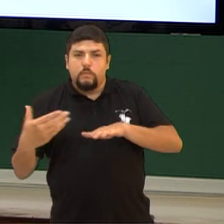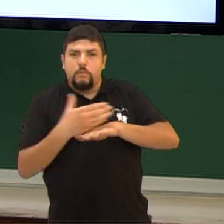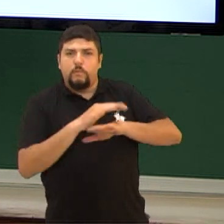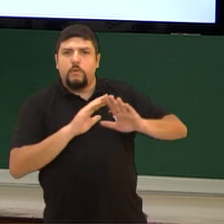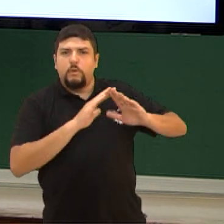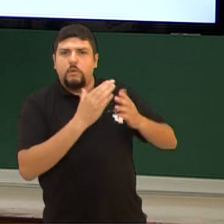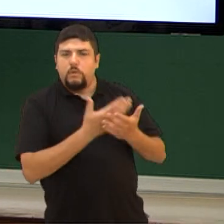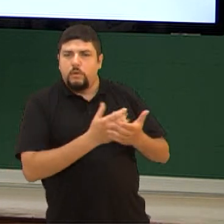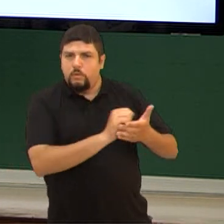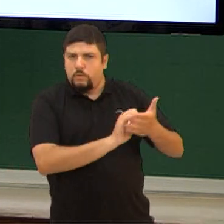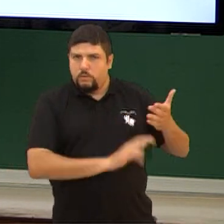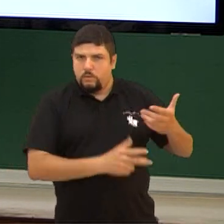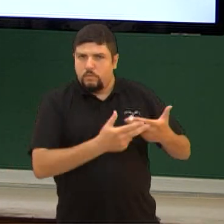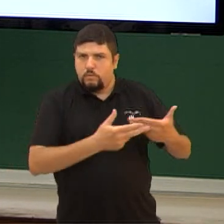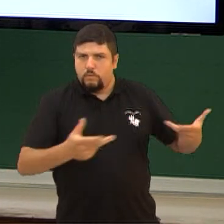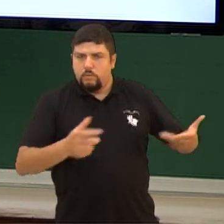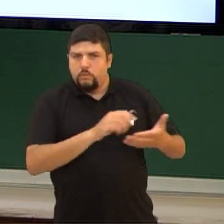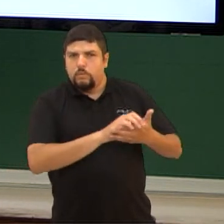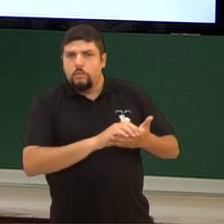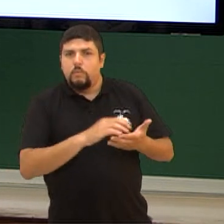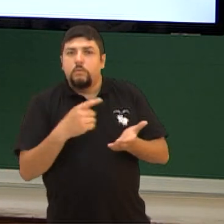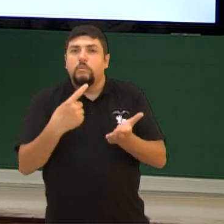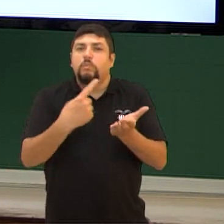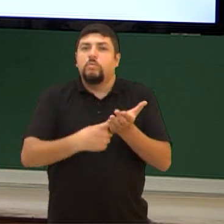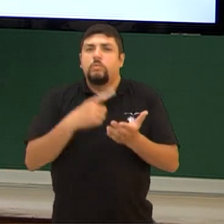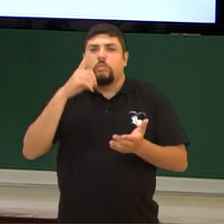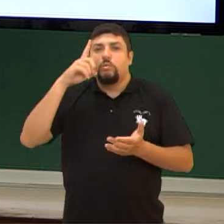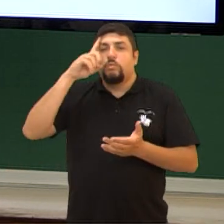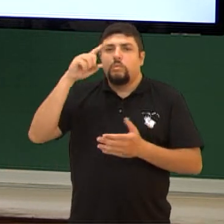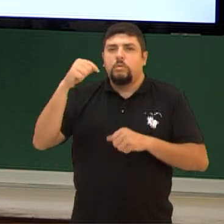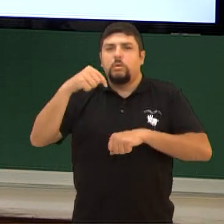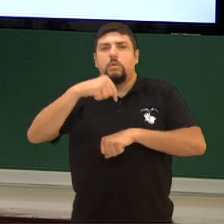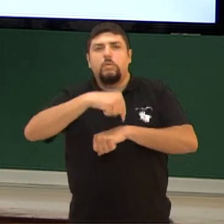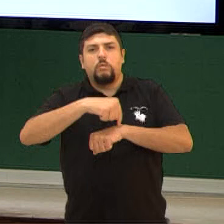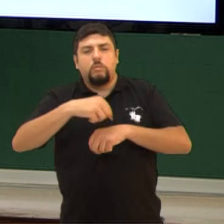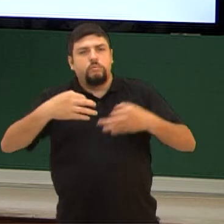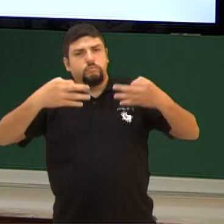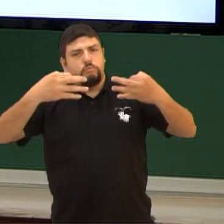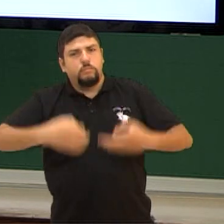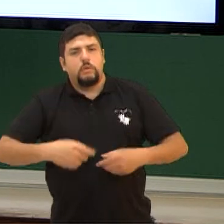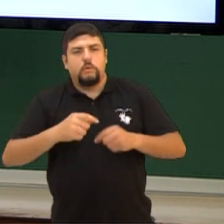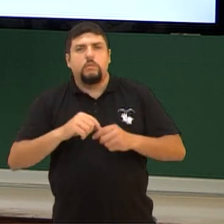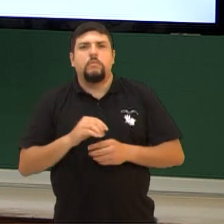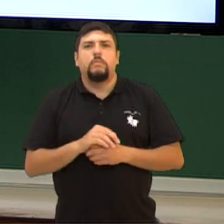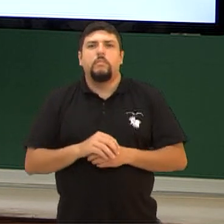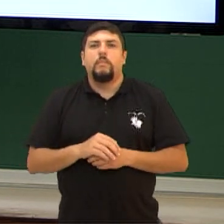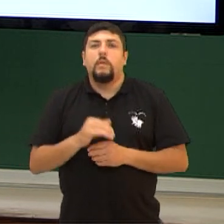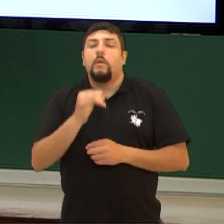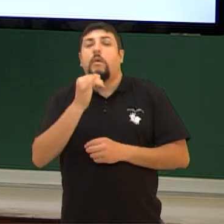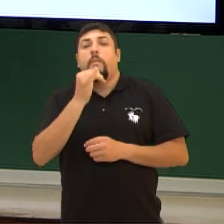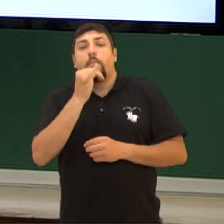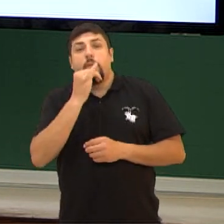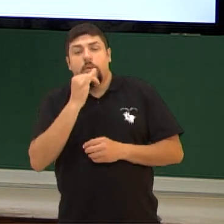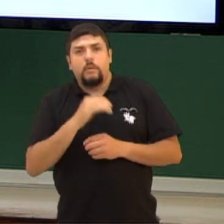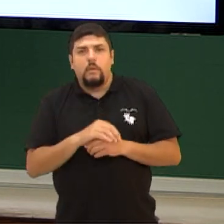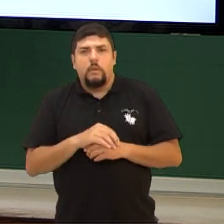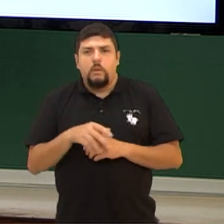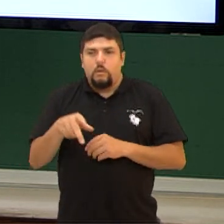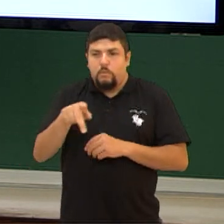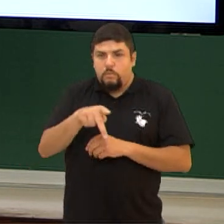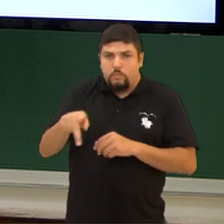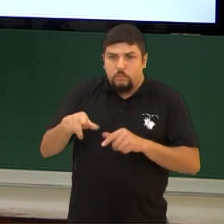contato com a escola, né? Para poder marcar um dia e o horário certinho. Por exemplo, na escola que o professor aqui trabalha, é